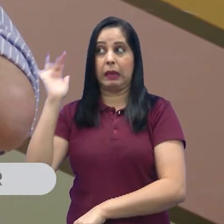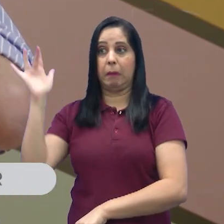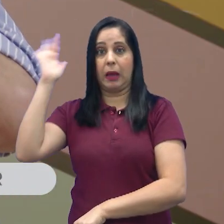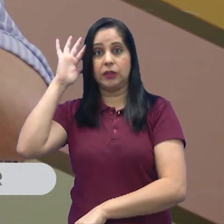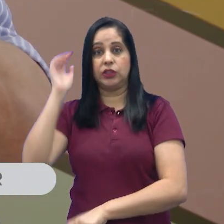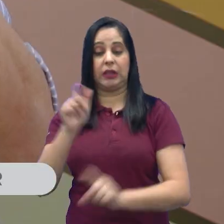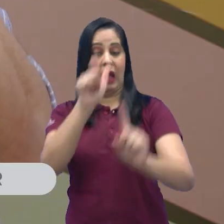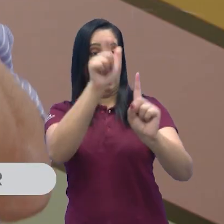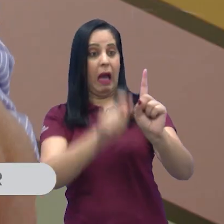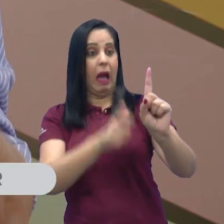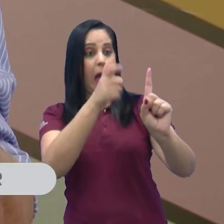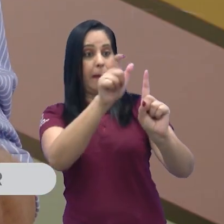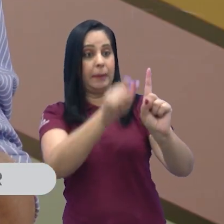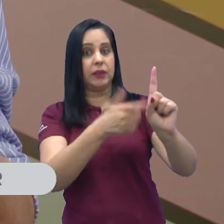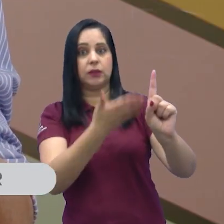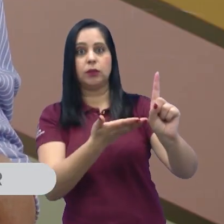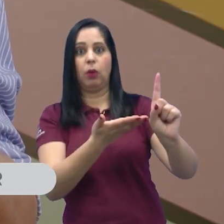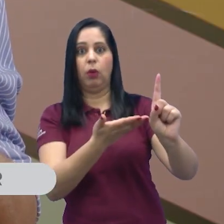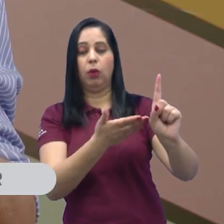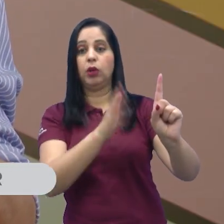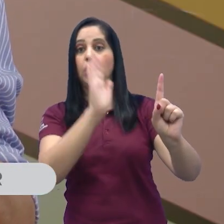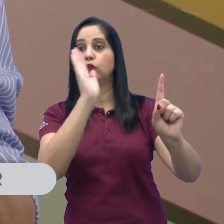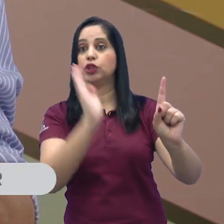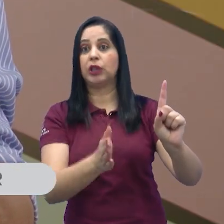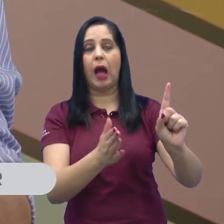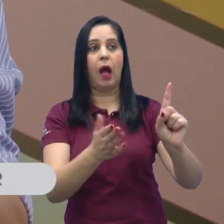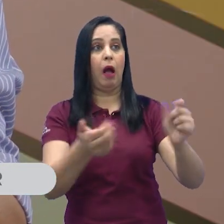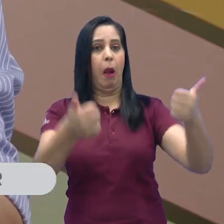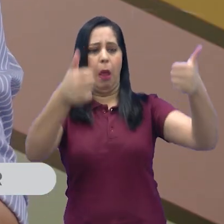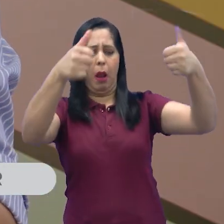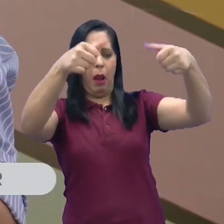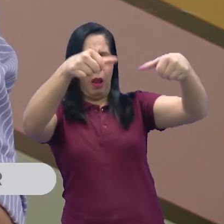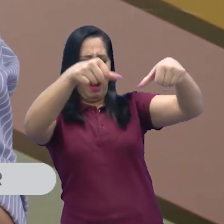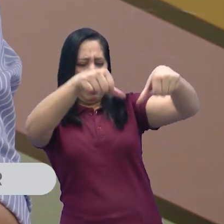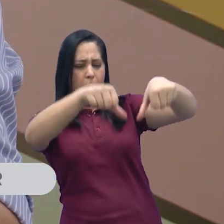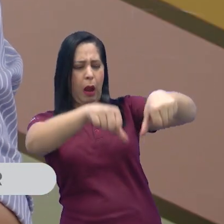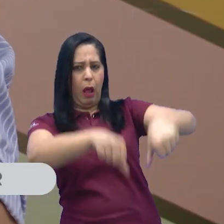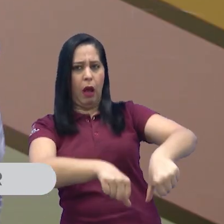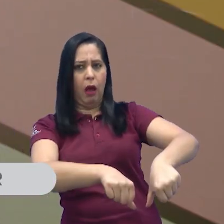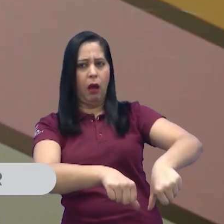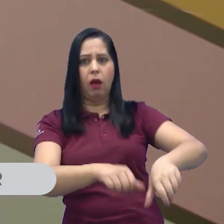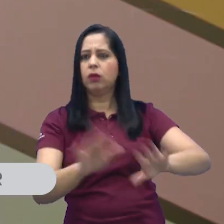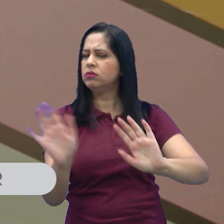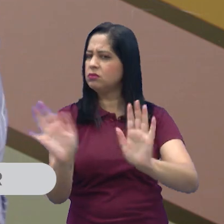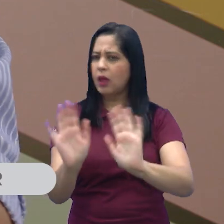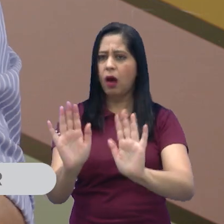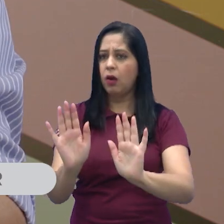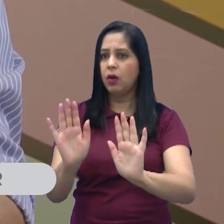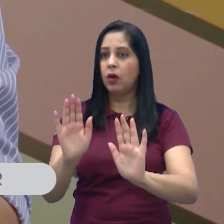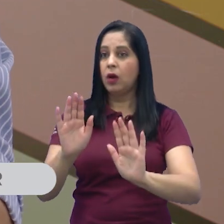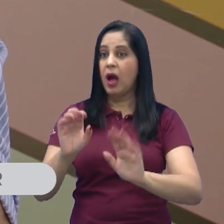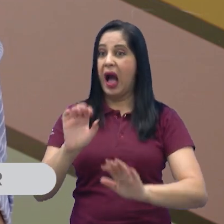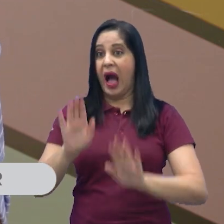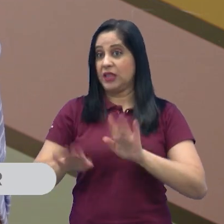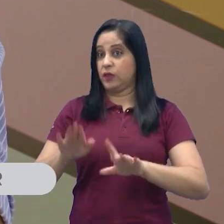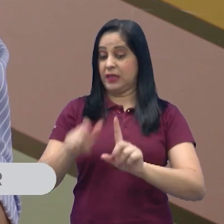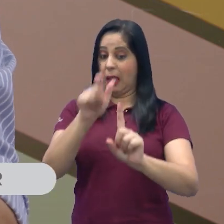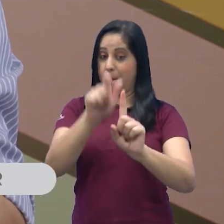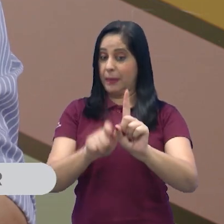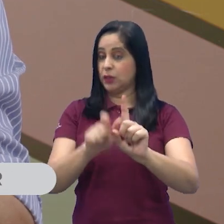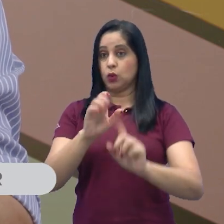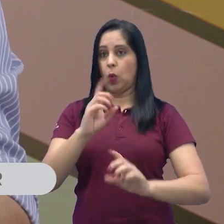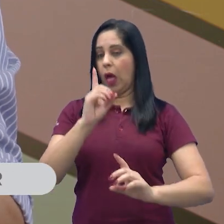no final do túnel. Não. Às vezes uma pessoa que ela tem uma depressão, que ela